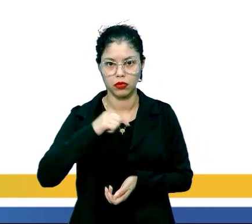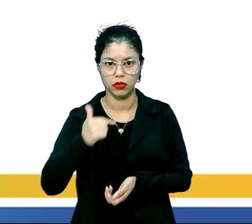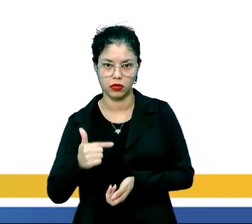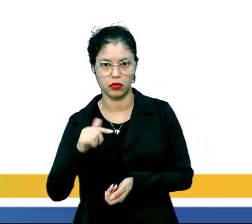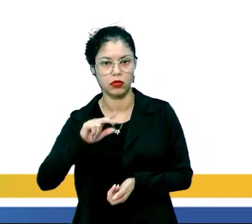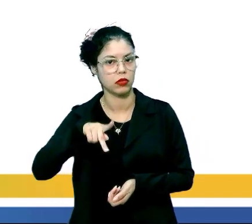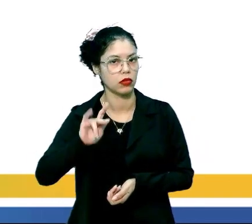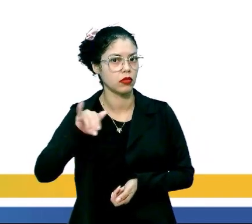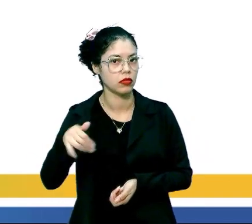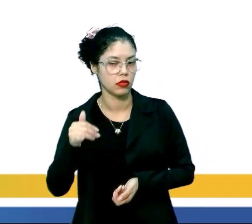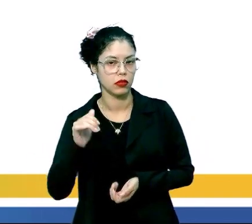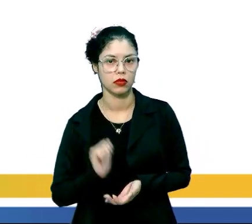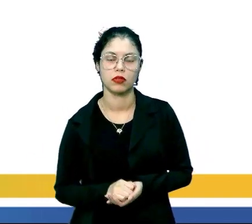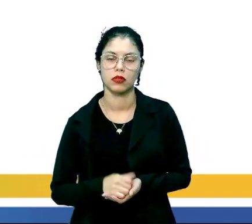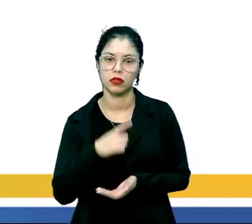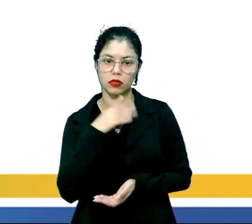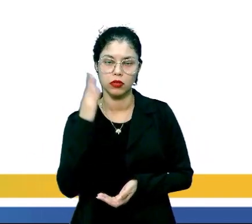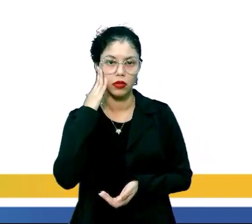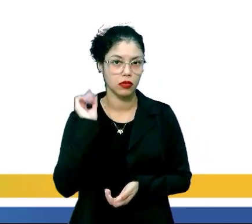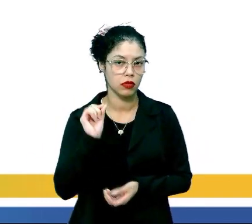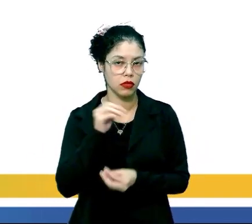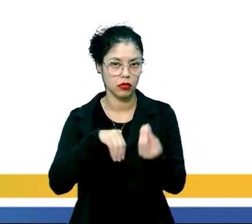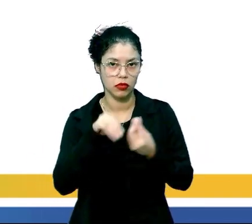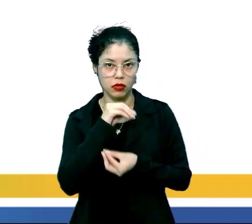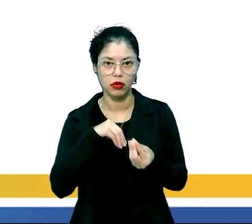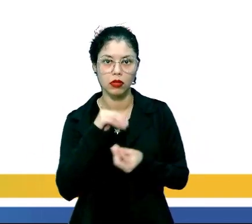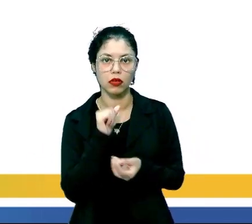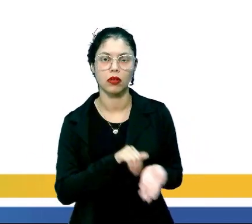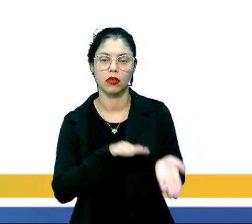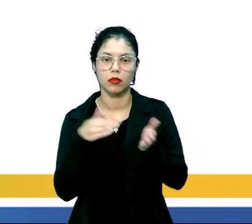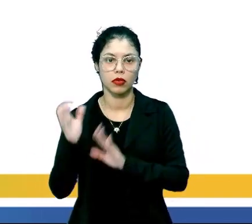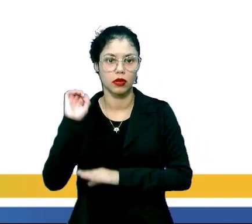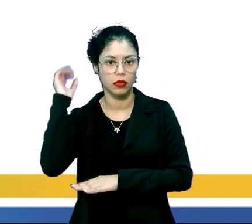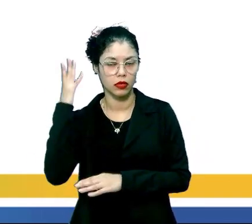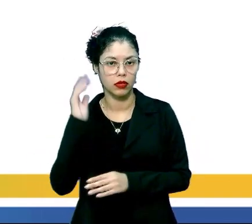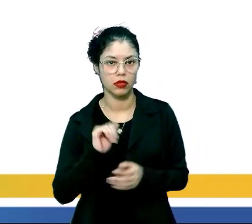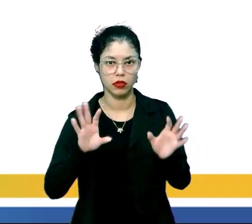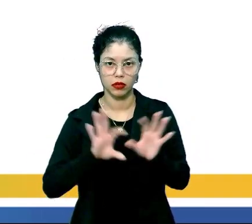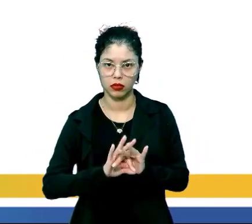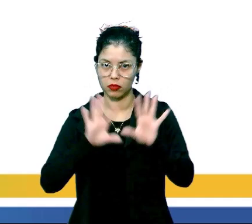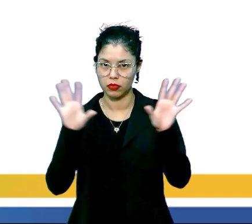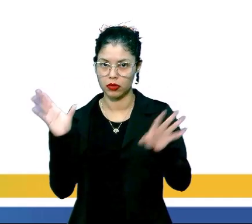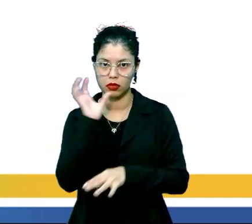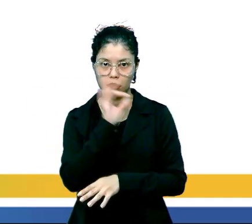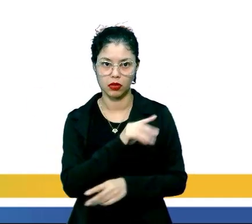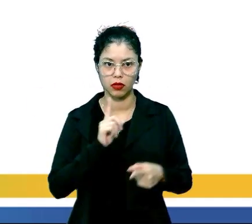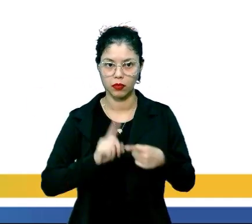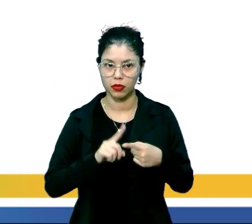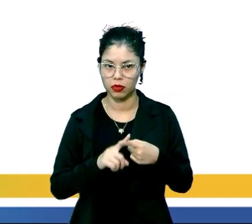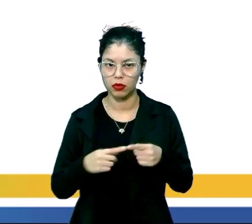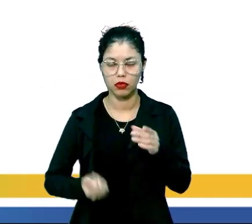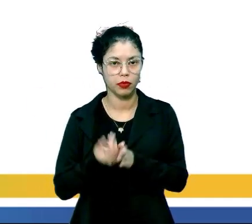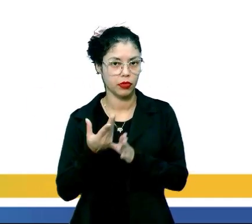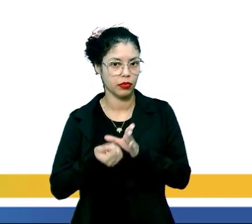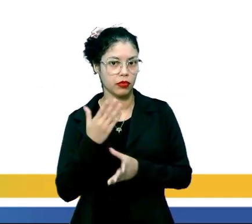92 kJ. Então eu entendo que essa reação, para acontecer, liberou calor porque o calor está no produto. Logo,